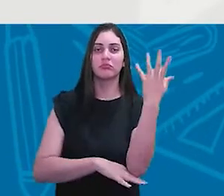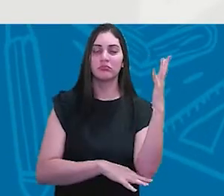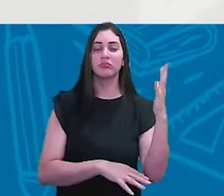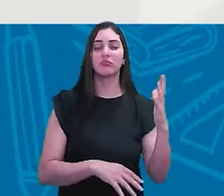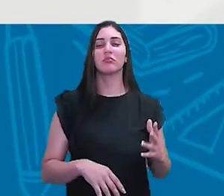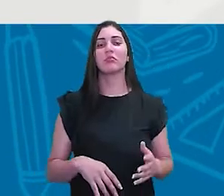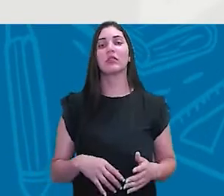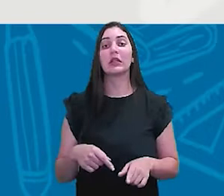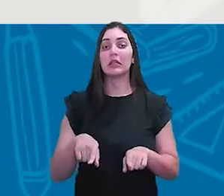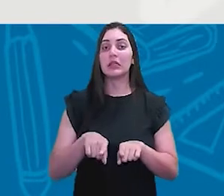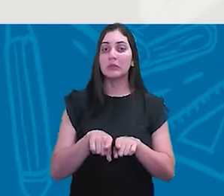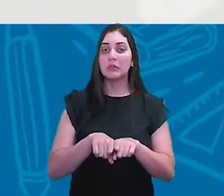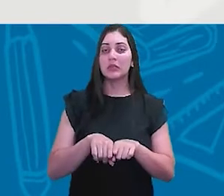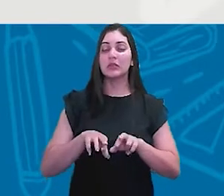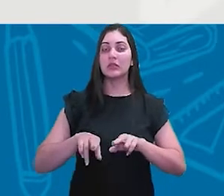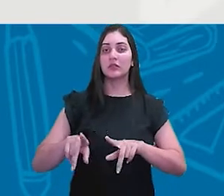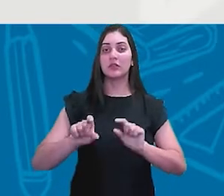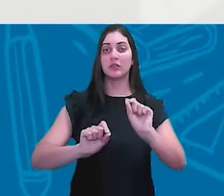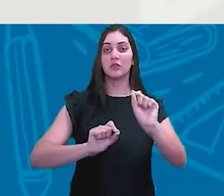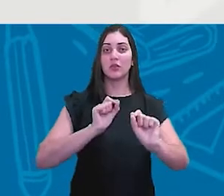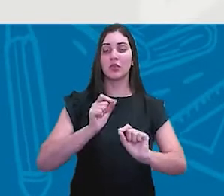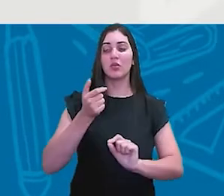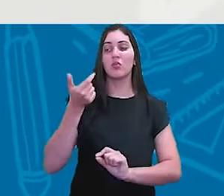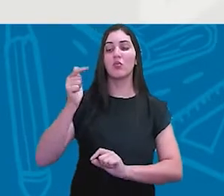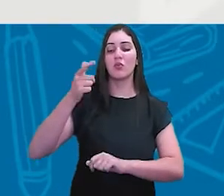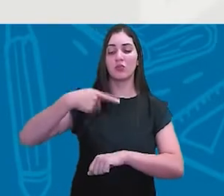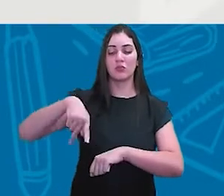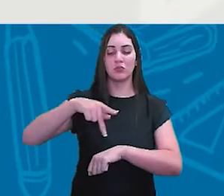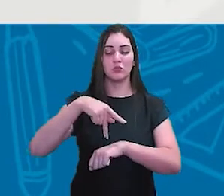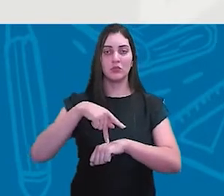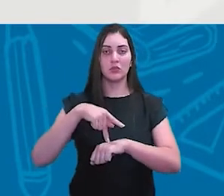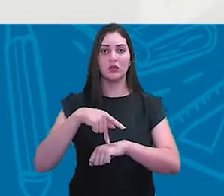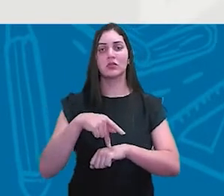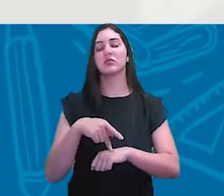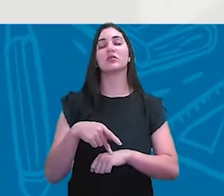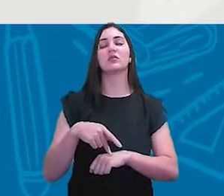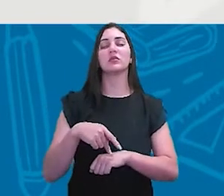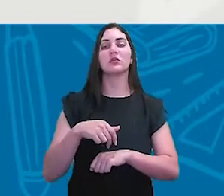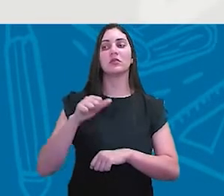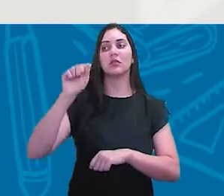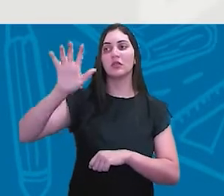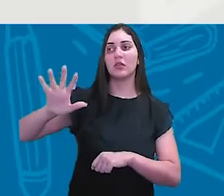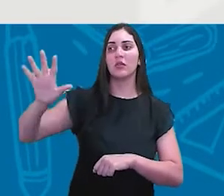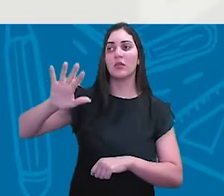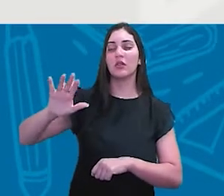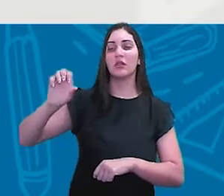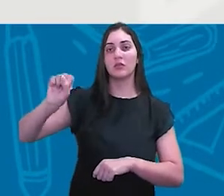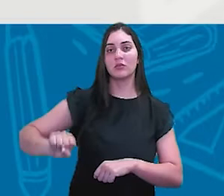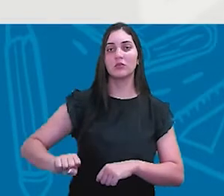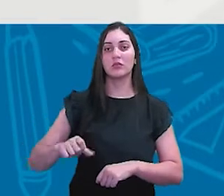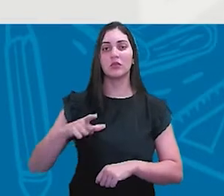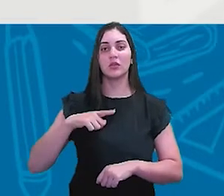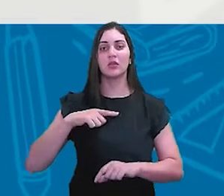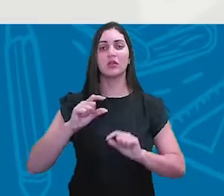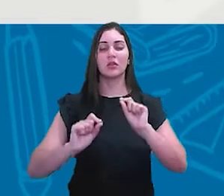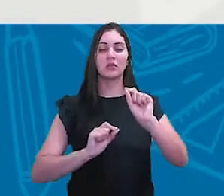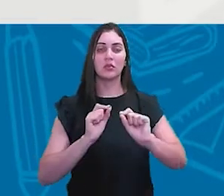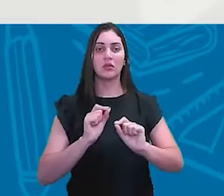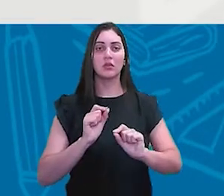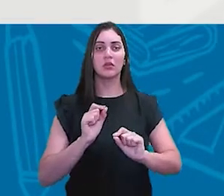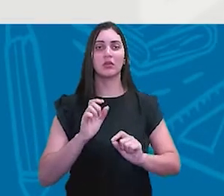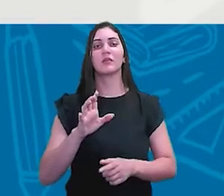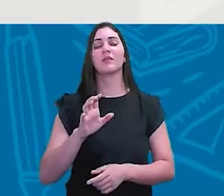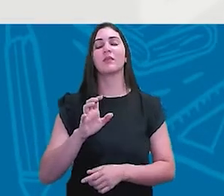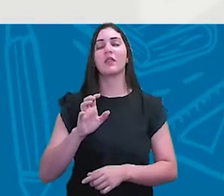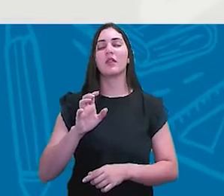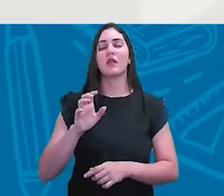também, diferentemente de outros países da América do Sul, que já são países que têm economia um pouco mais fraca,